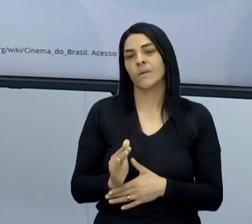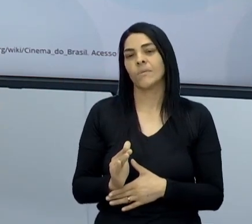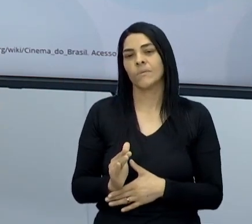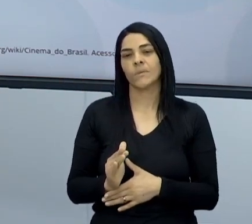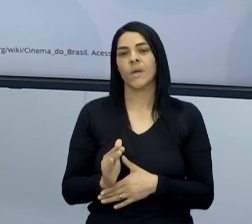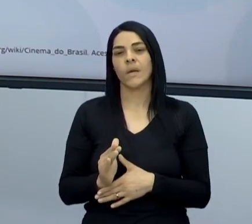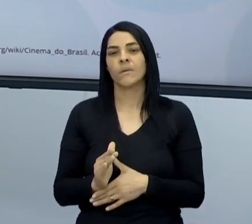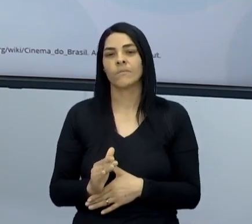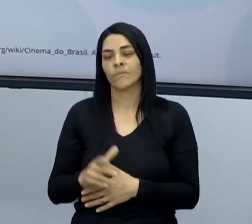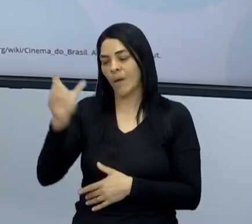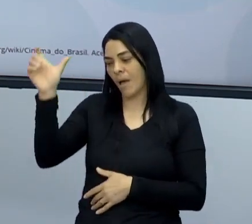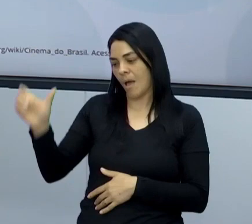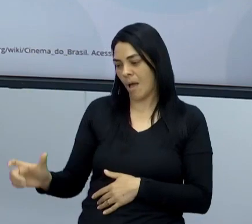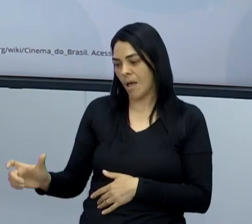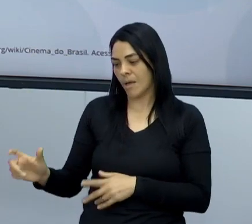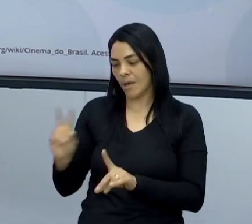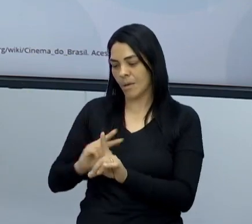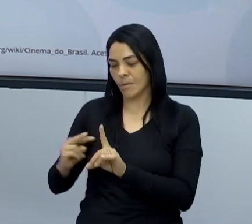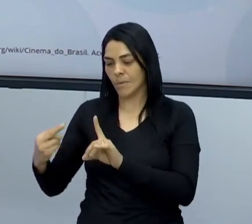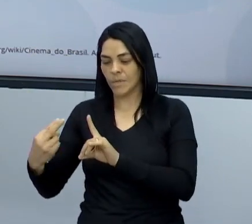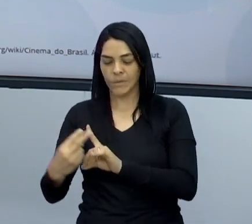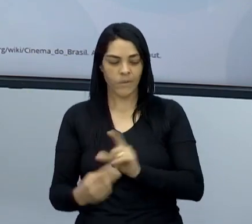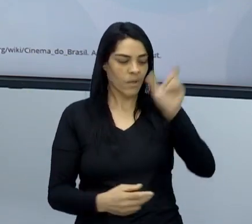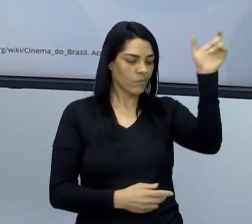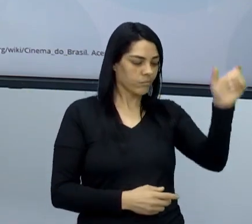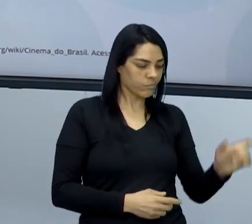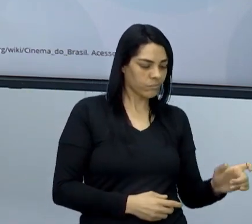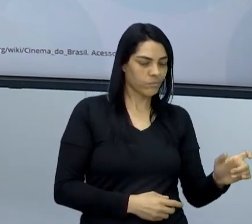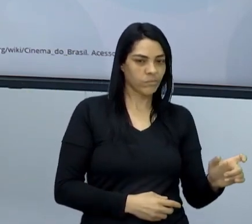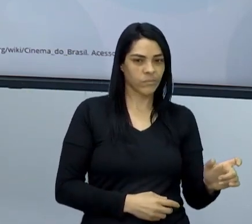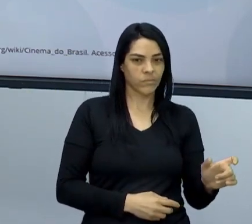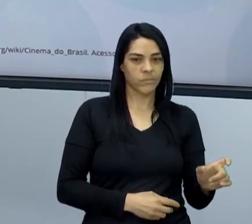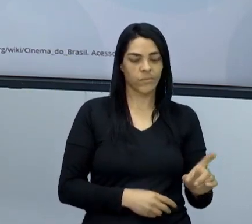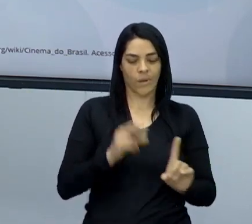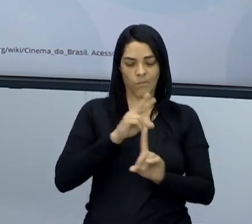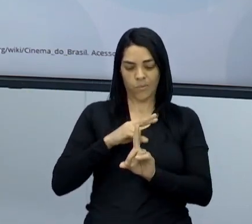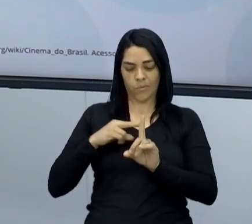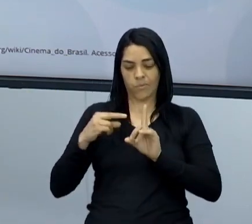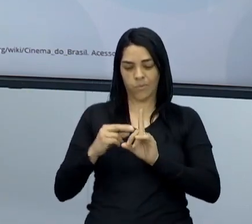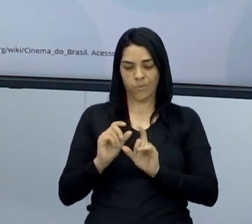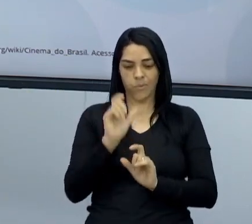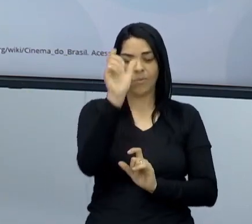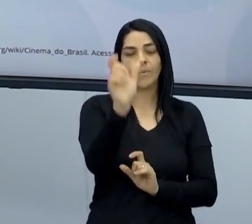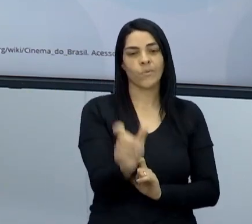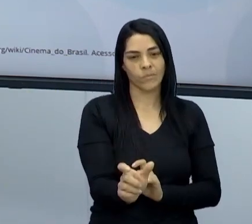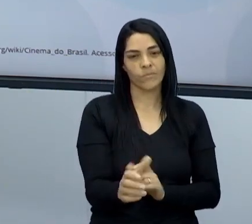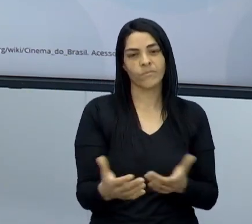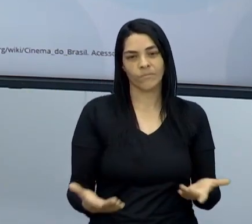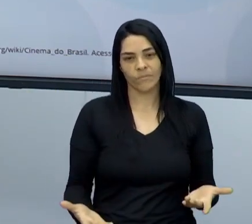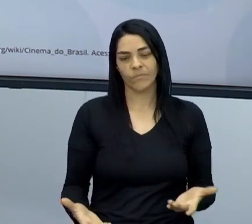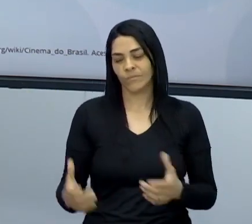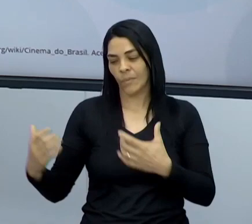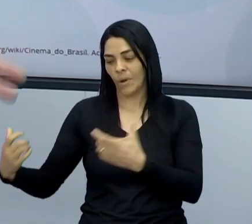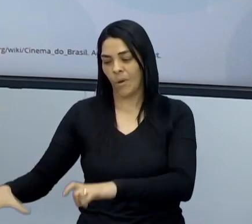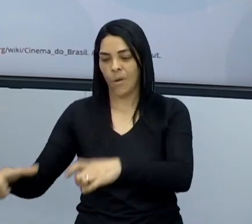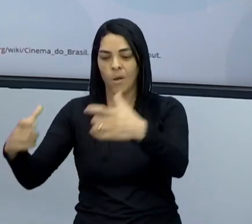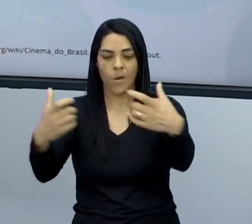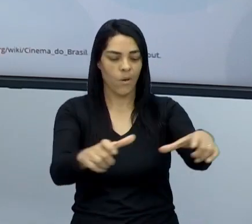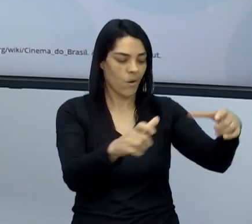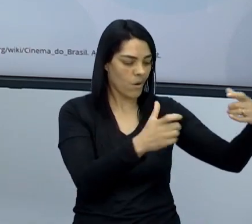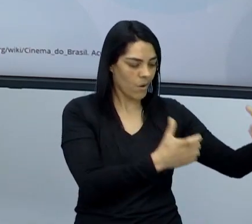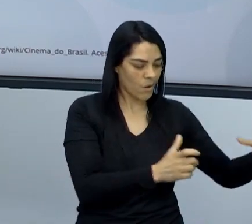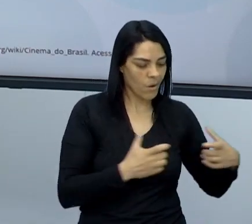vista de um paulista. Sobre o Rio Grande do Sul a partir do ponto de vista de, sei lá, de um maranhense. Não, do paulista não, centralizado aqui,